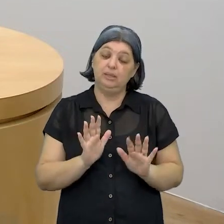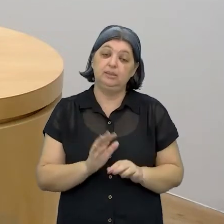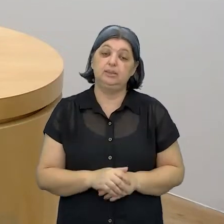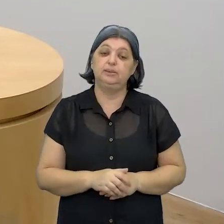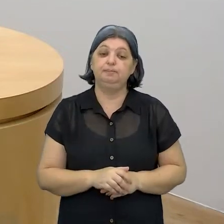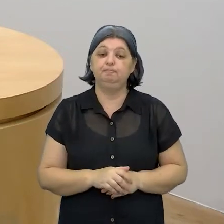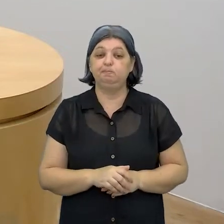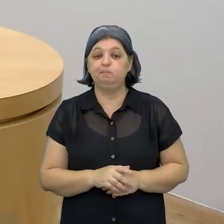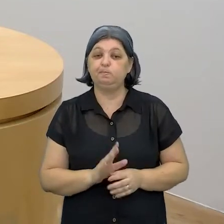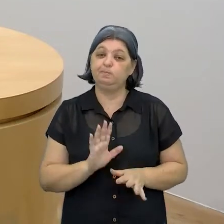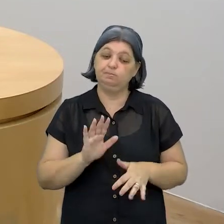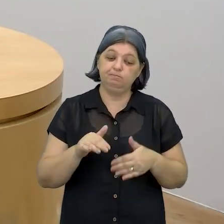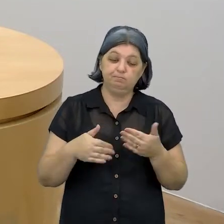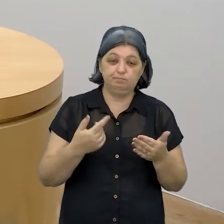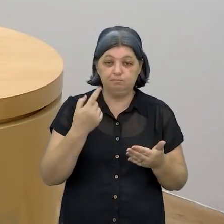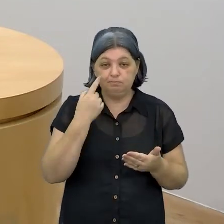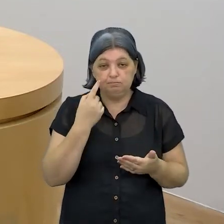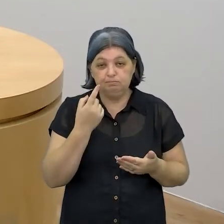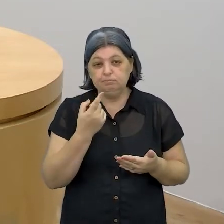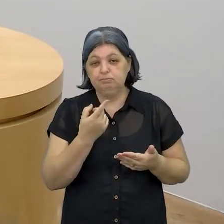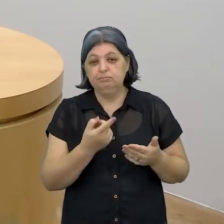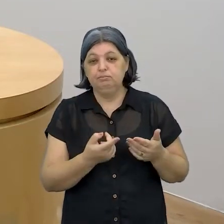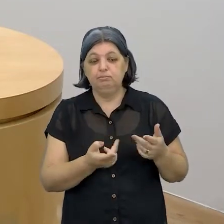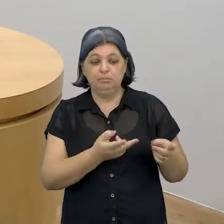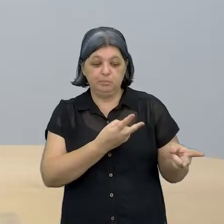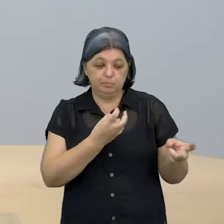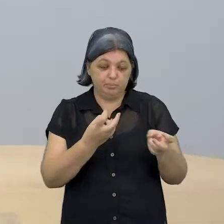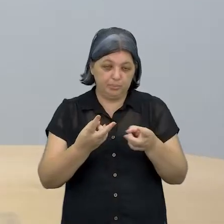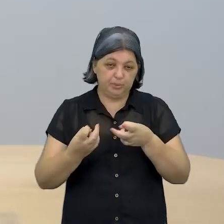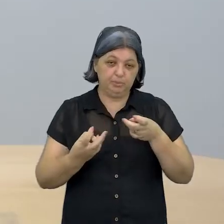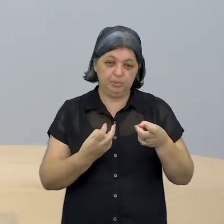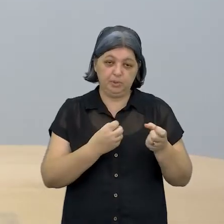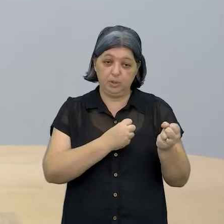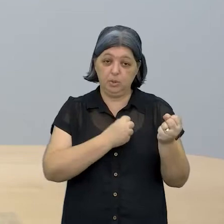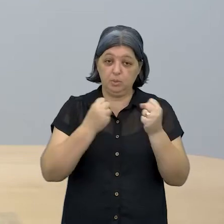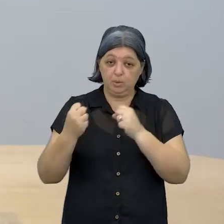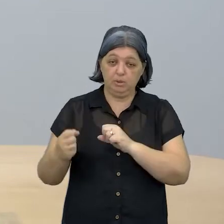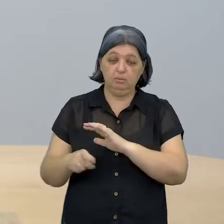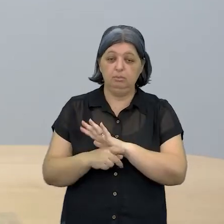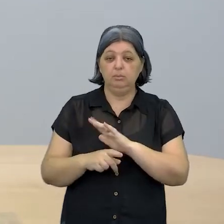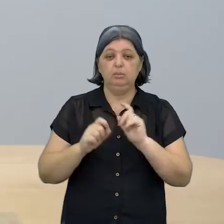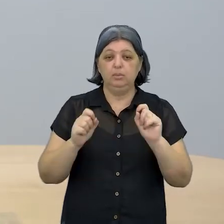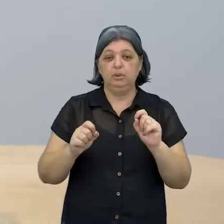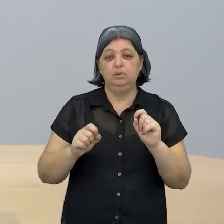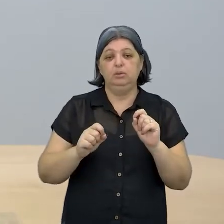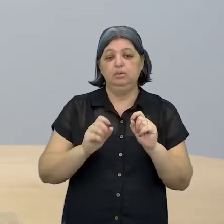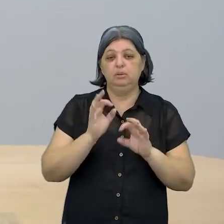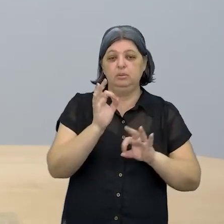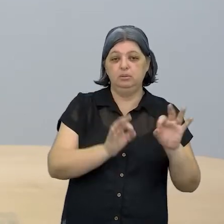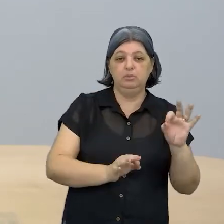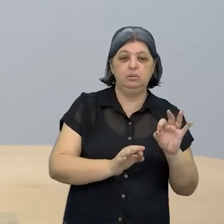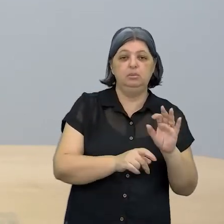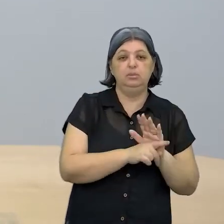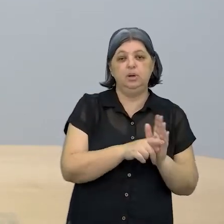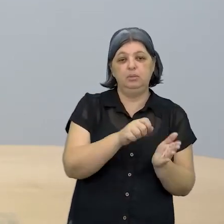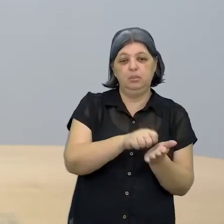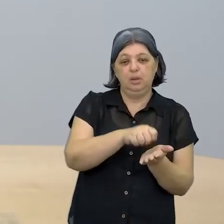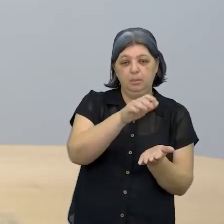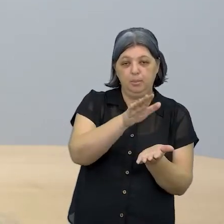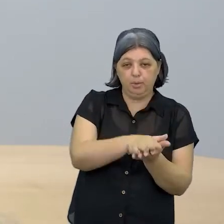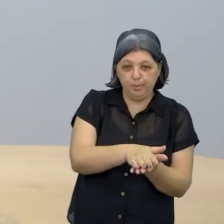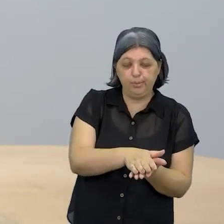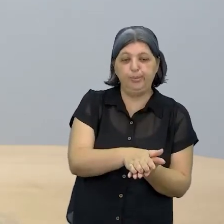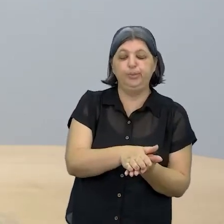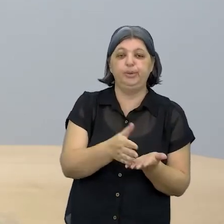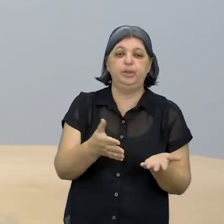passam a ser encarados pelo poder estabelecido a partir de jurisdições especiais, multas atenuadas.